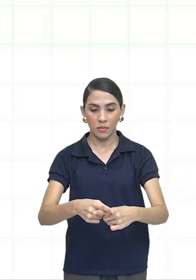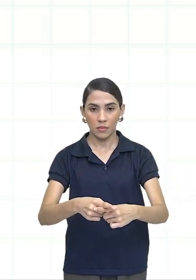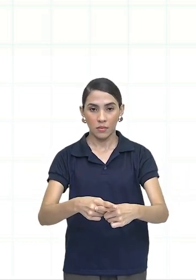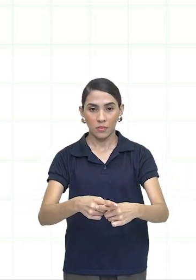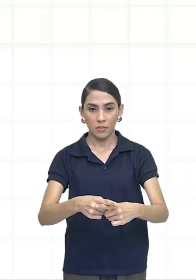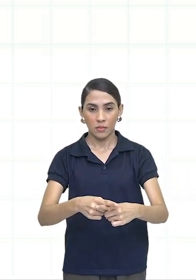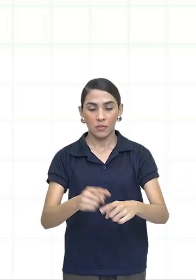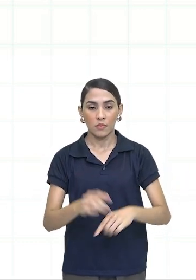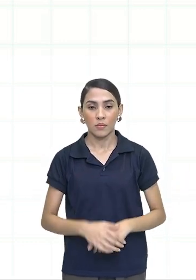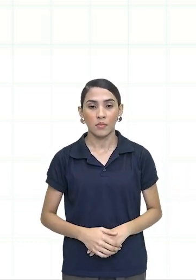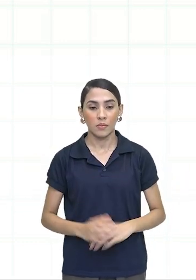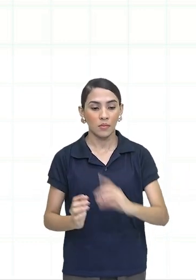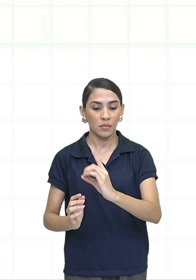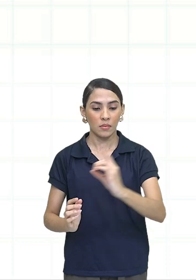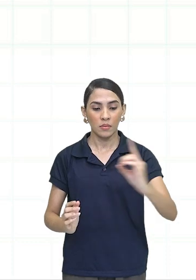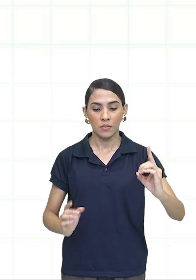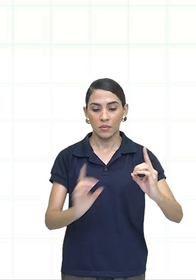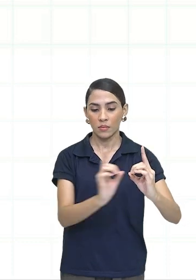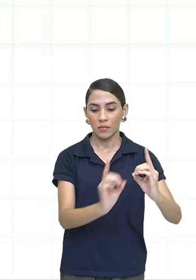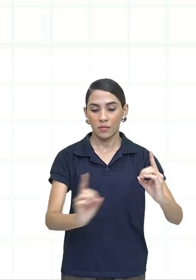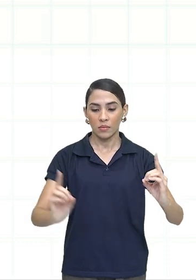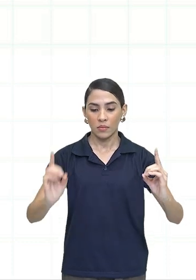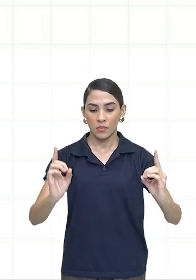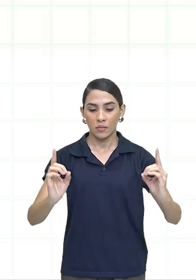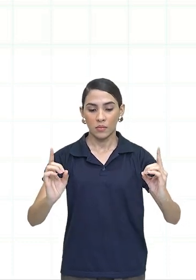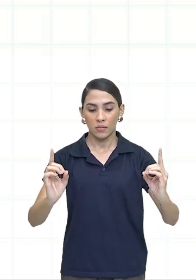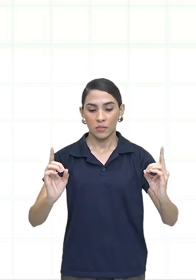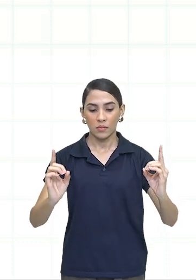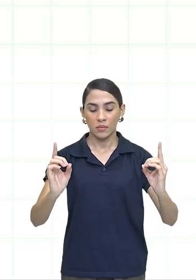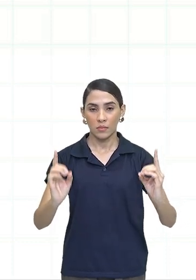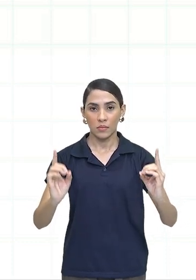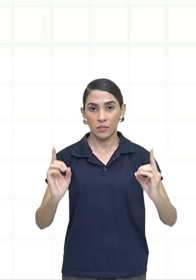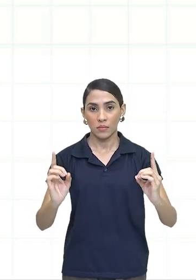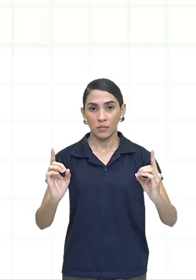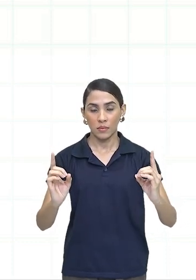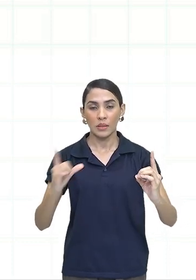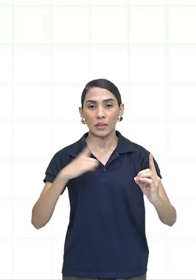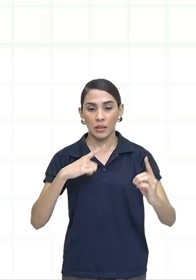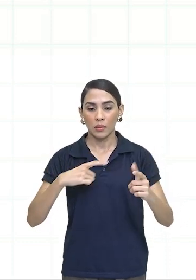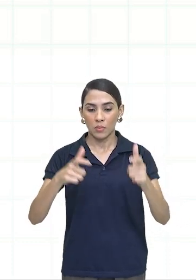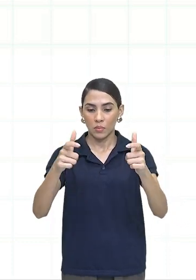Para um lado e para o outro, nós temos aí 1 metro, onde nós temos a